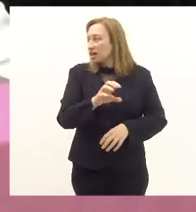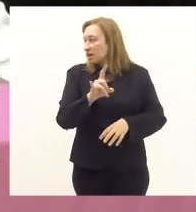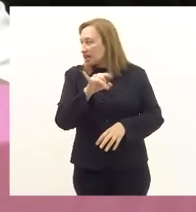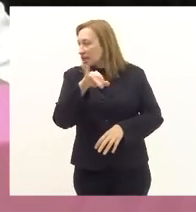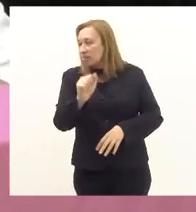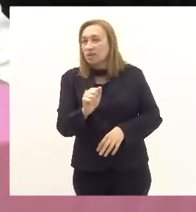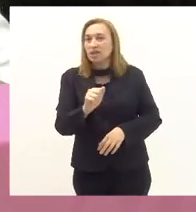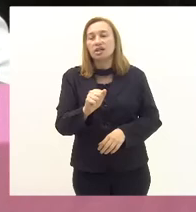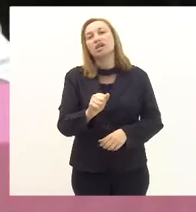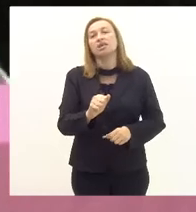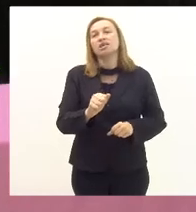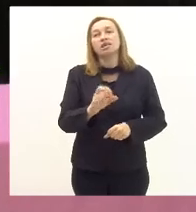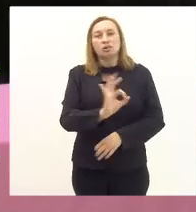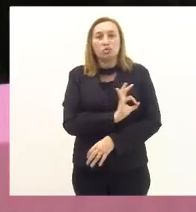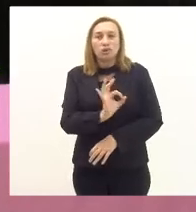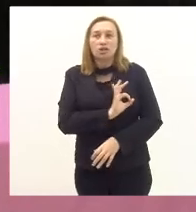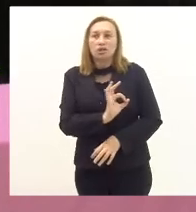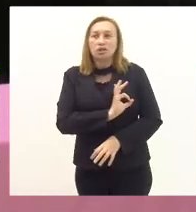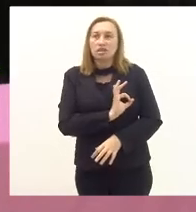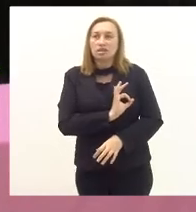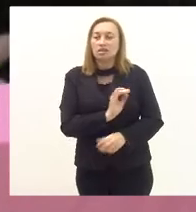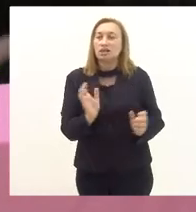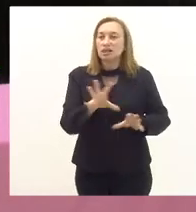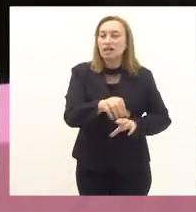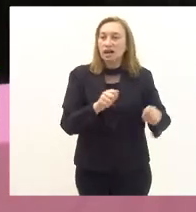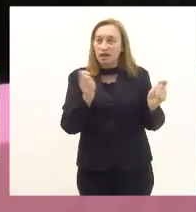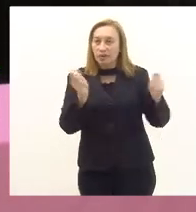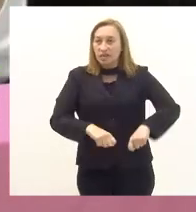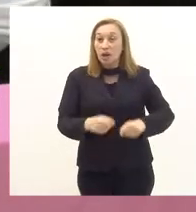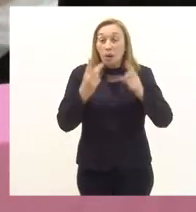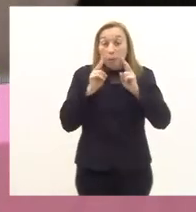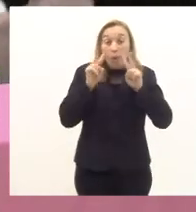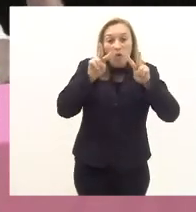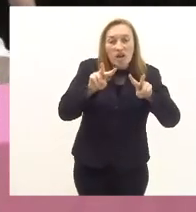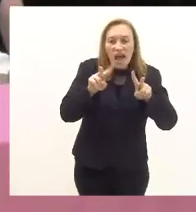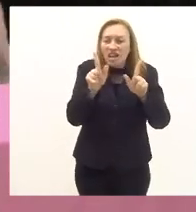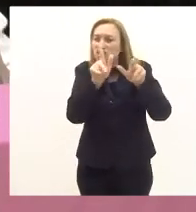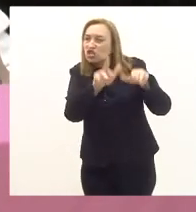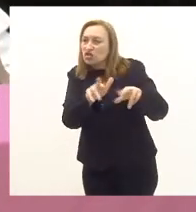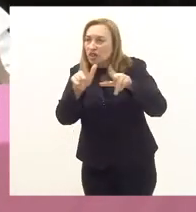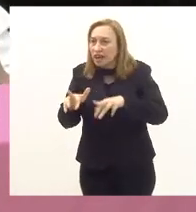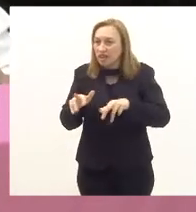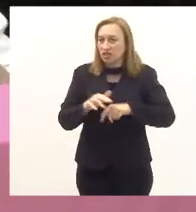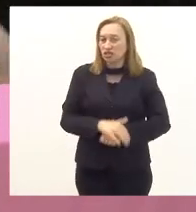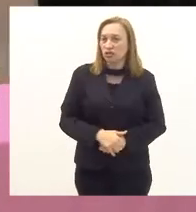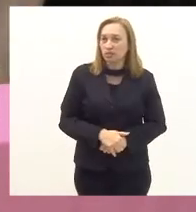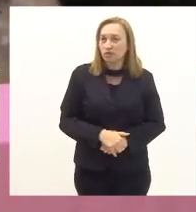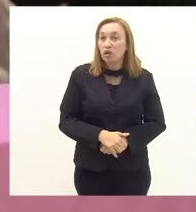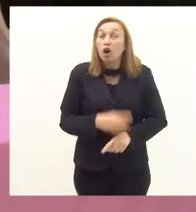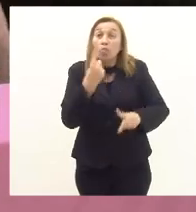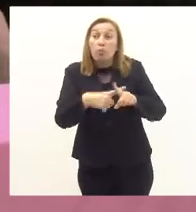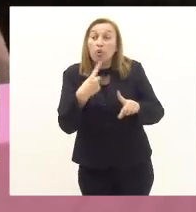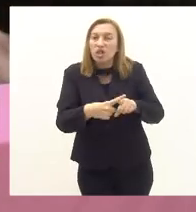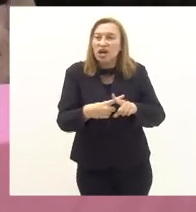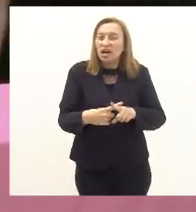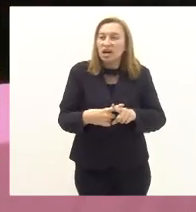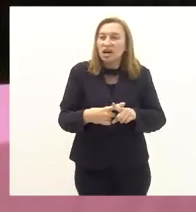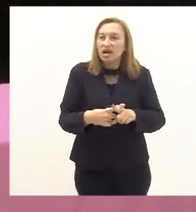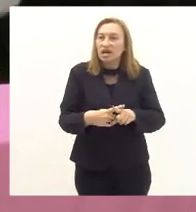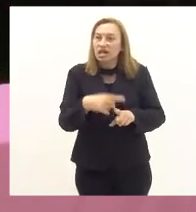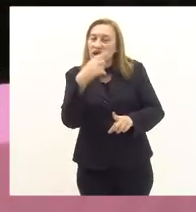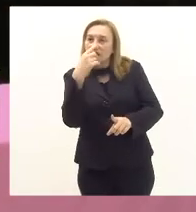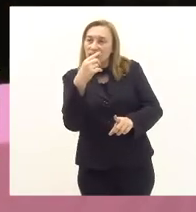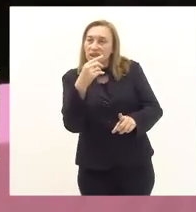fazer essa capacitação com sensibilização, para olhar, ter aquele olhar diferenciado. Porque ser maltratado, isso não,